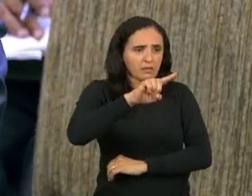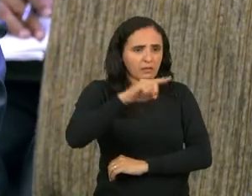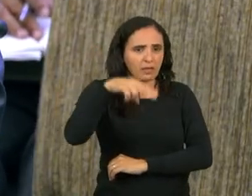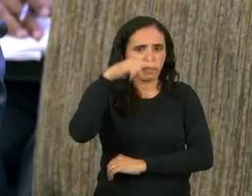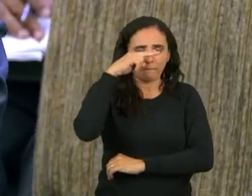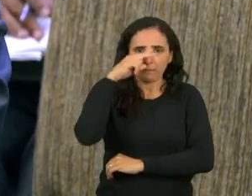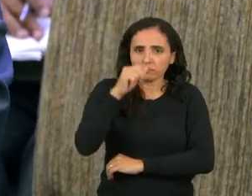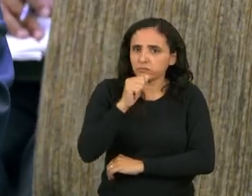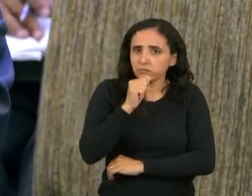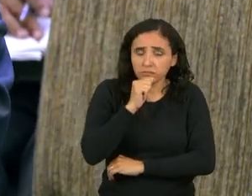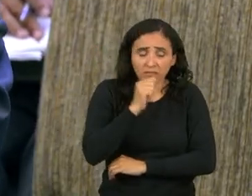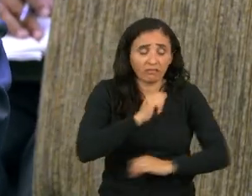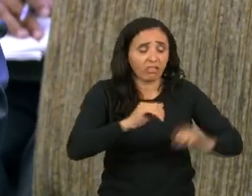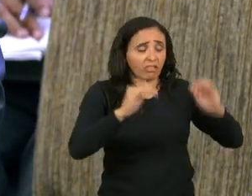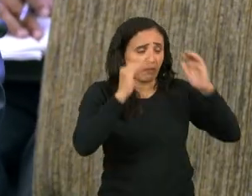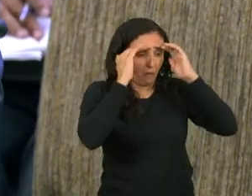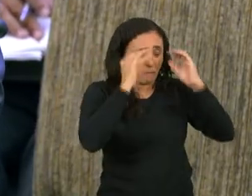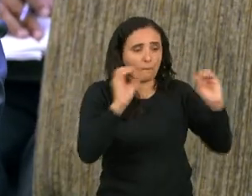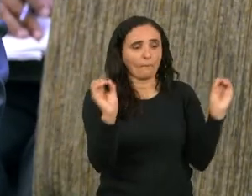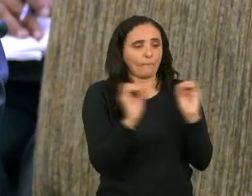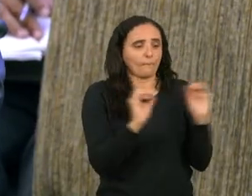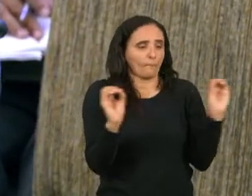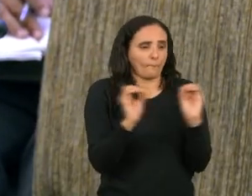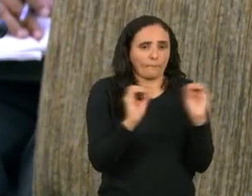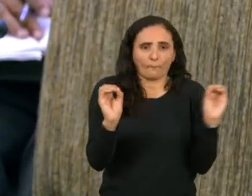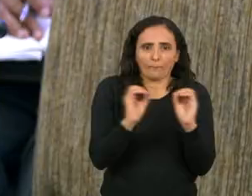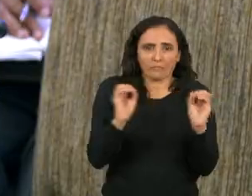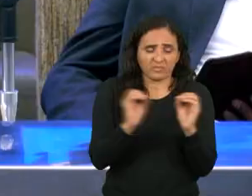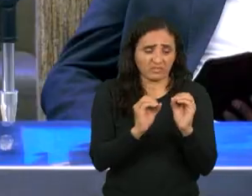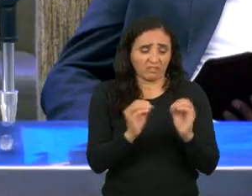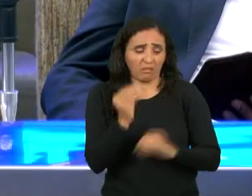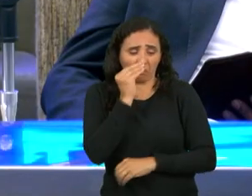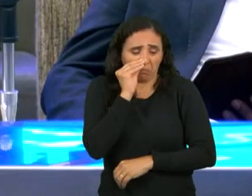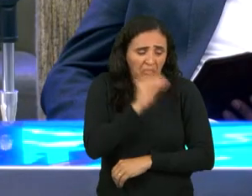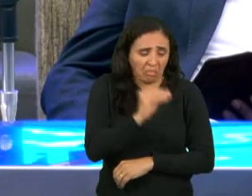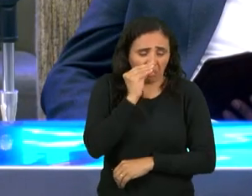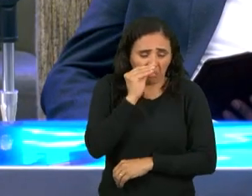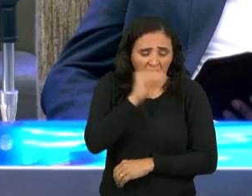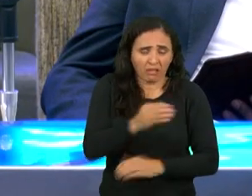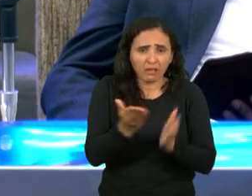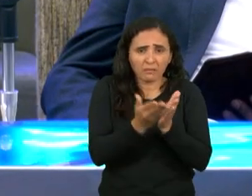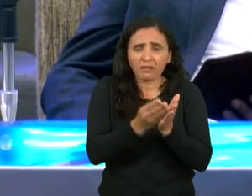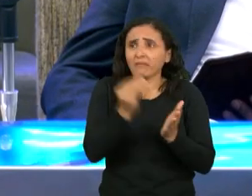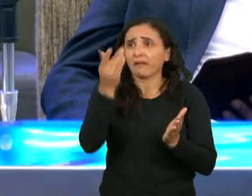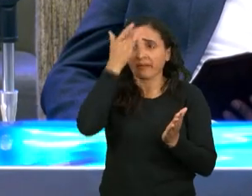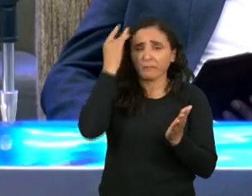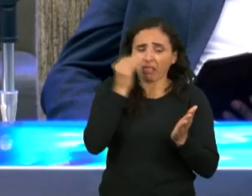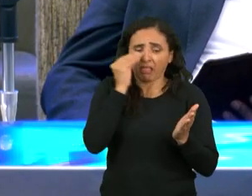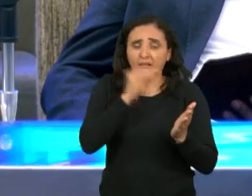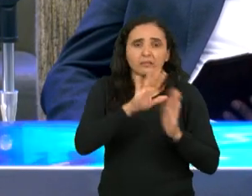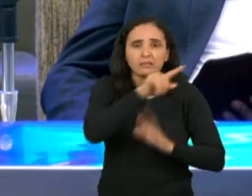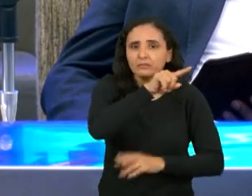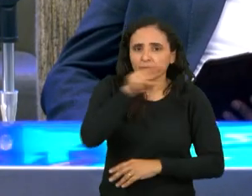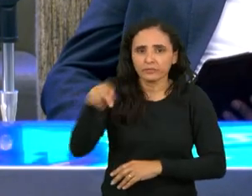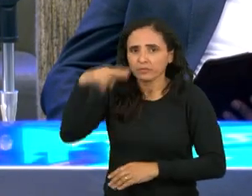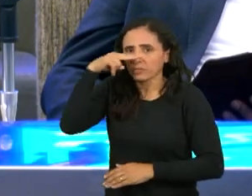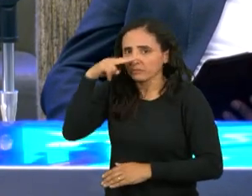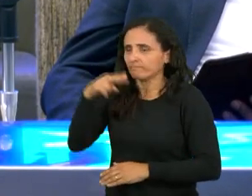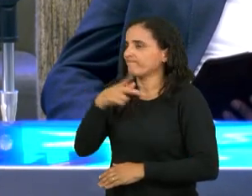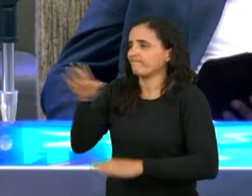a Deuses obedece aos mandamentos de Deus a Palavra de Deus ele diz entre os